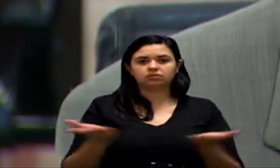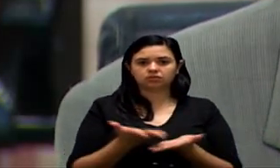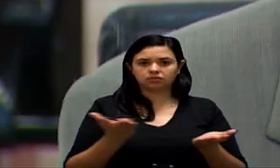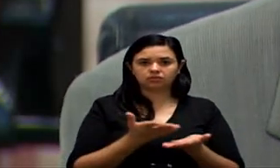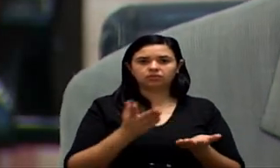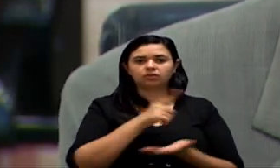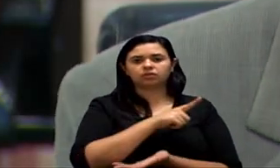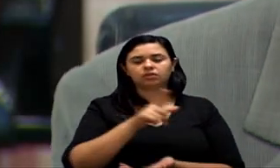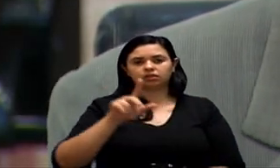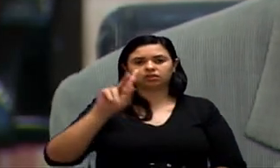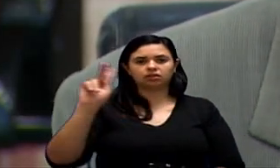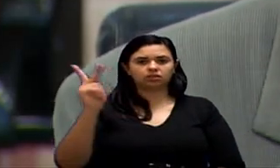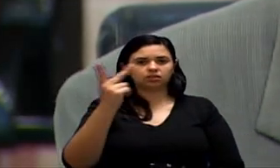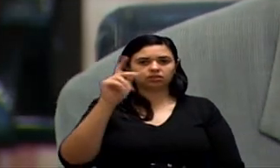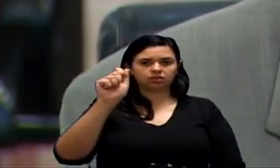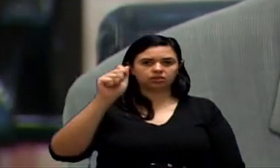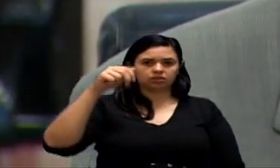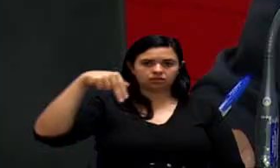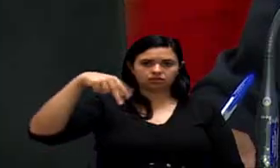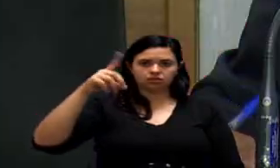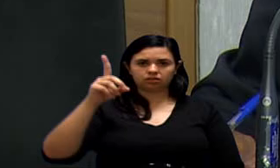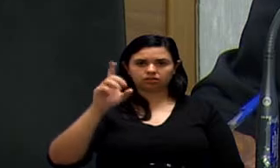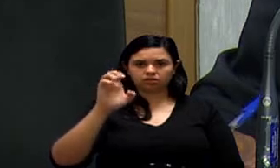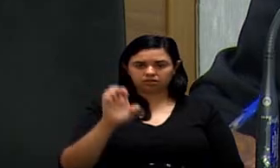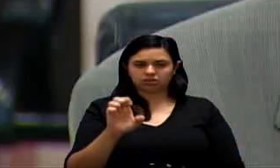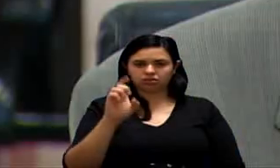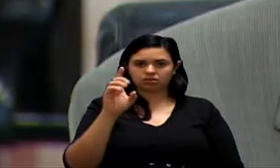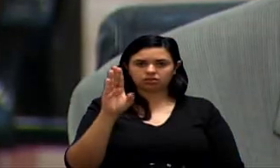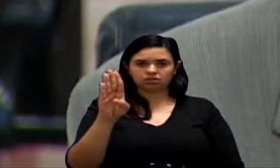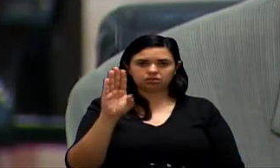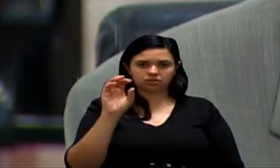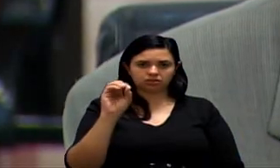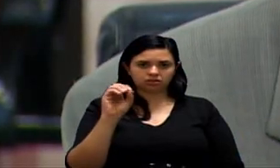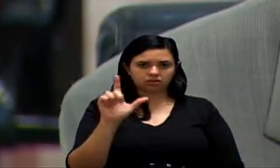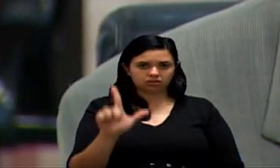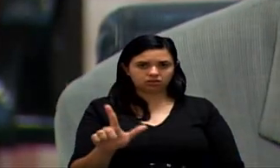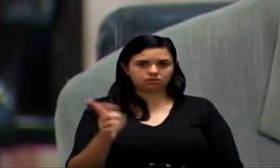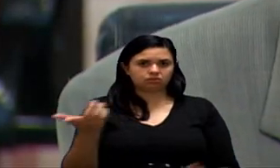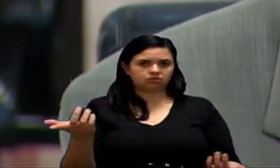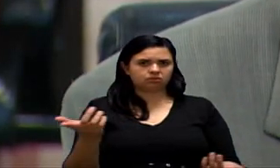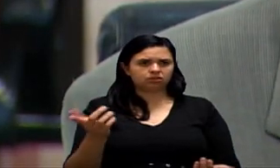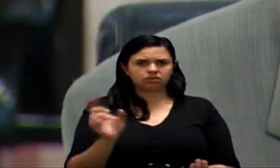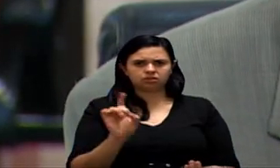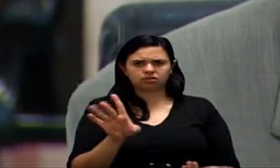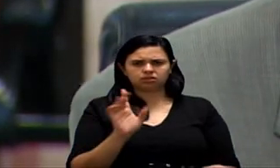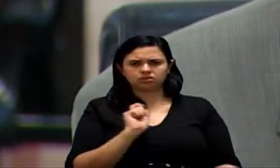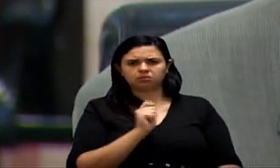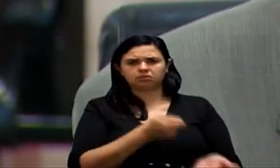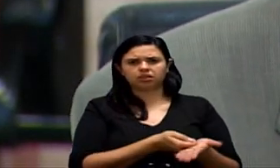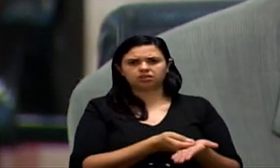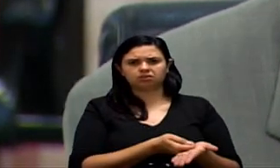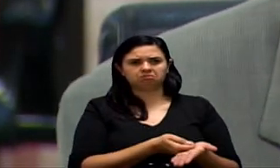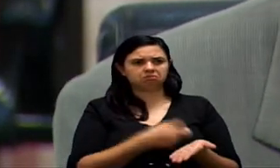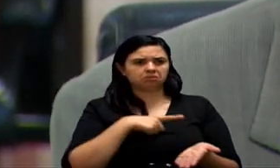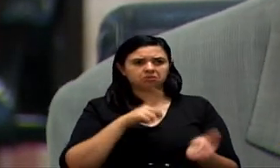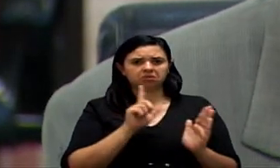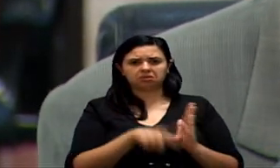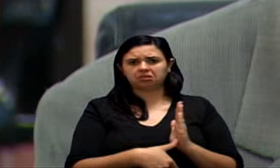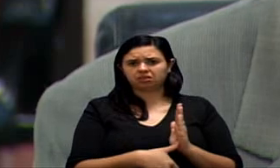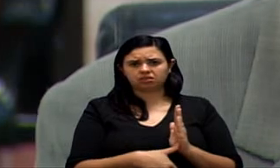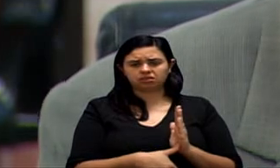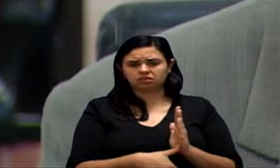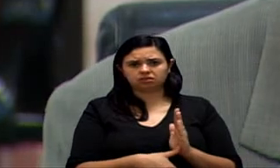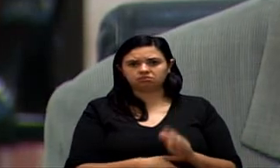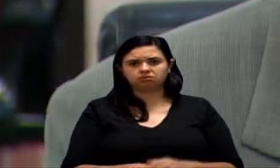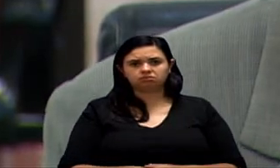sofrendo. É só pagar as emendas ou não? É as emendas. Então, eu que estou atrasado, então, porque a minha não foi nenhuma ainda. Então, aí o